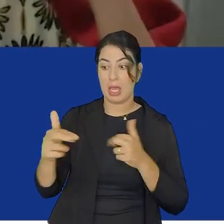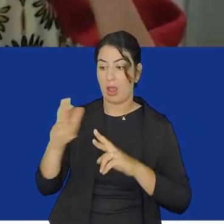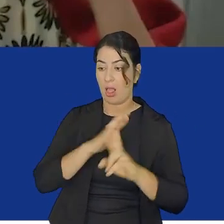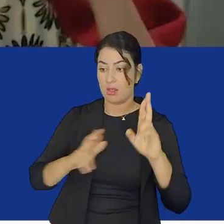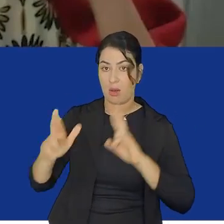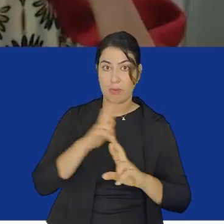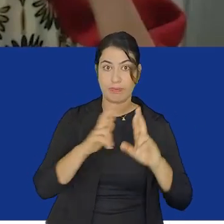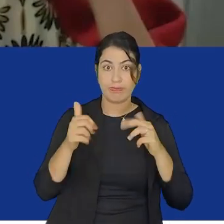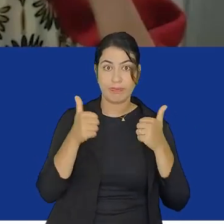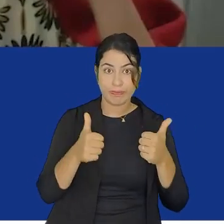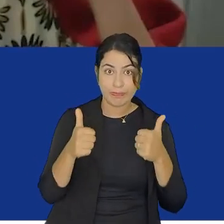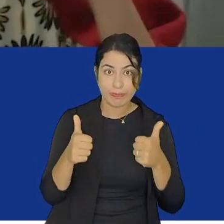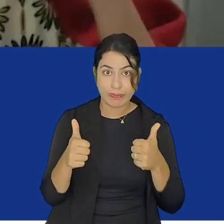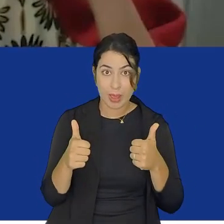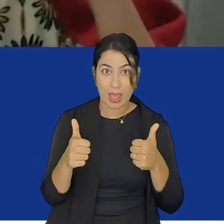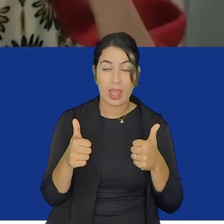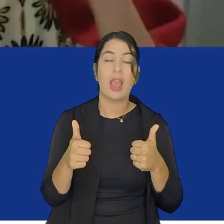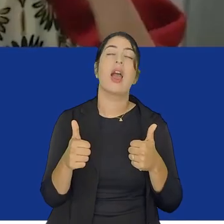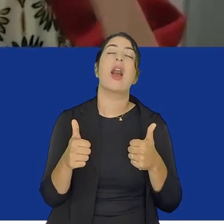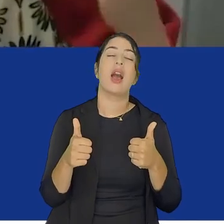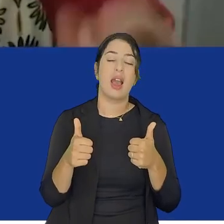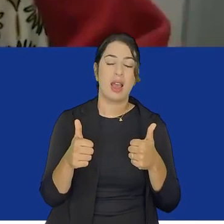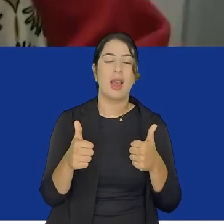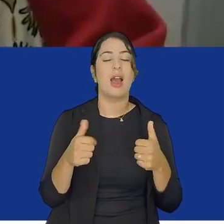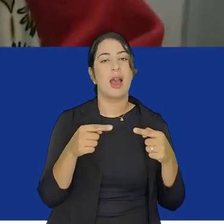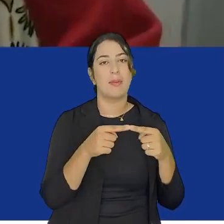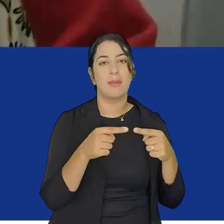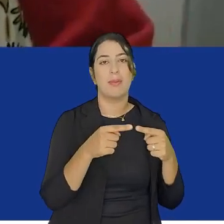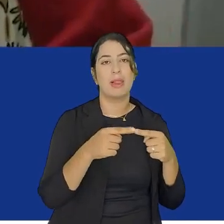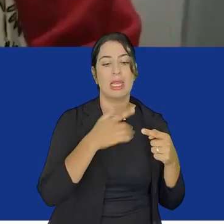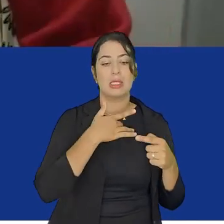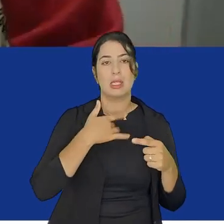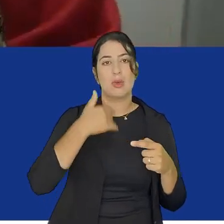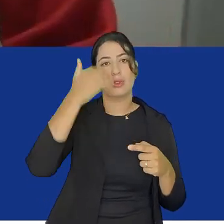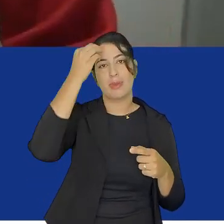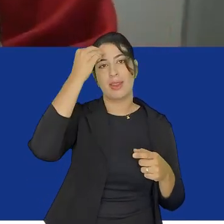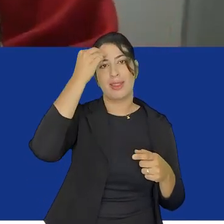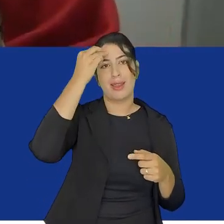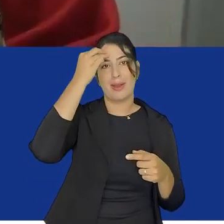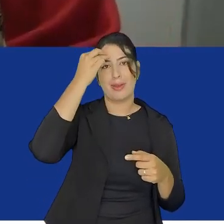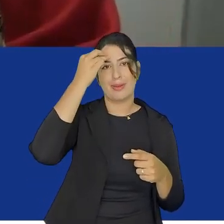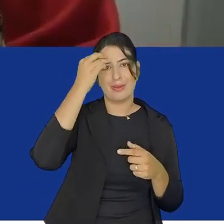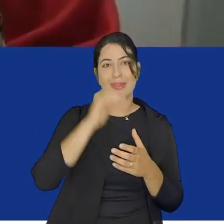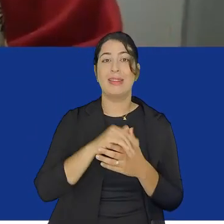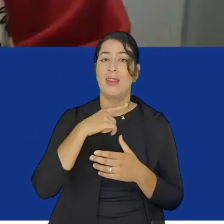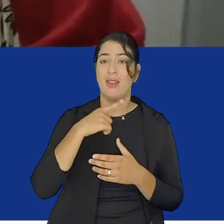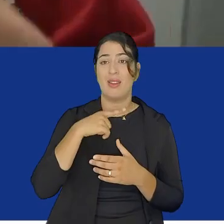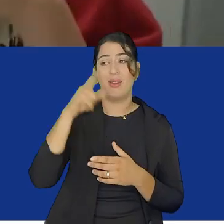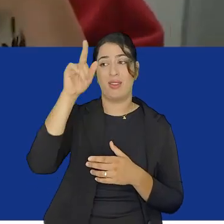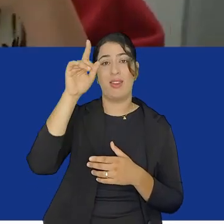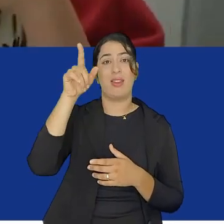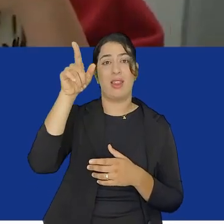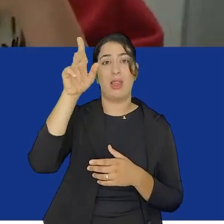vida na condição de saúde física e mental e na longevidade, inclusive uma pesquisa da Harvard sinalizando